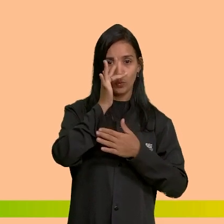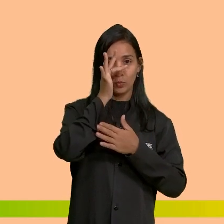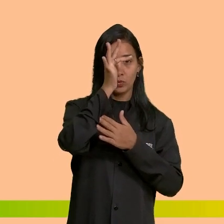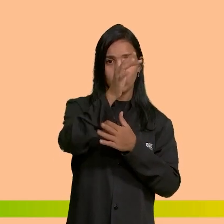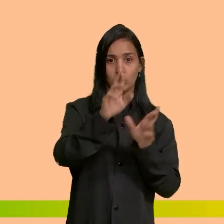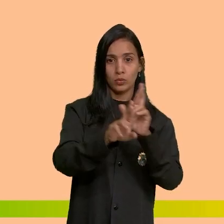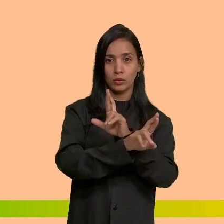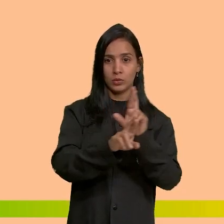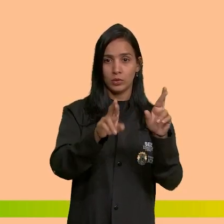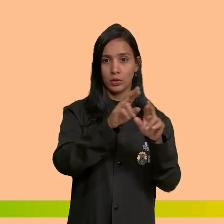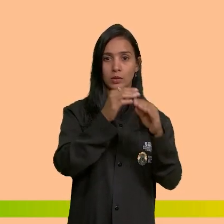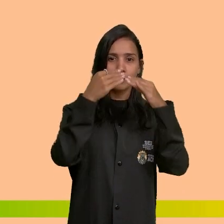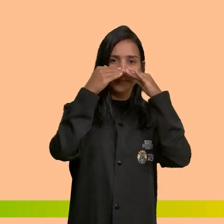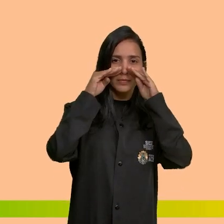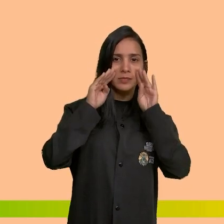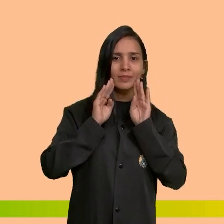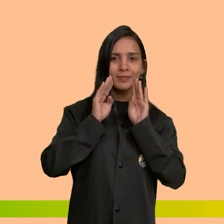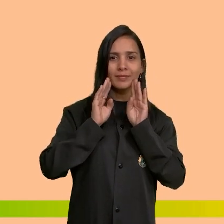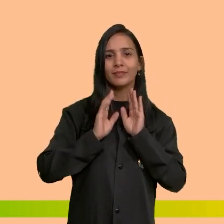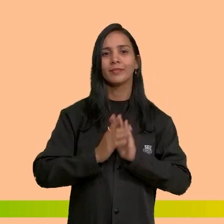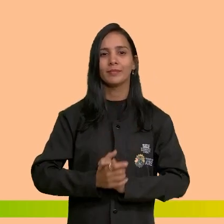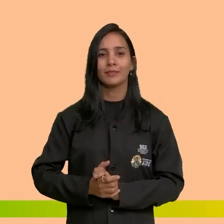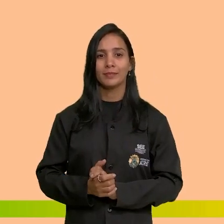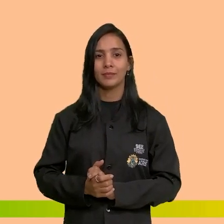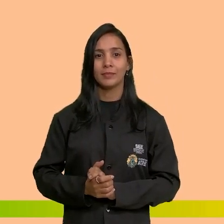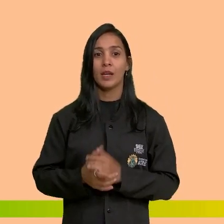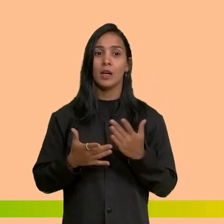ironia é uma característica